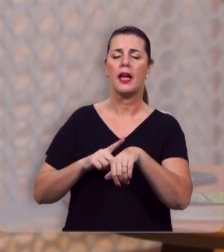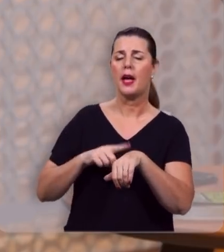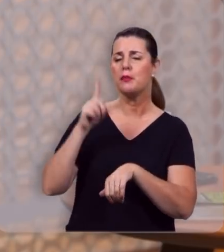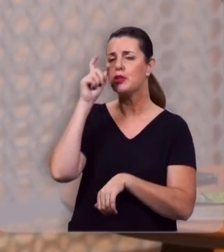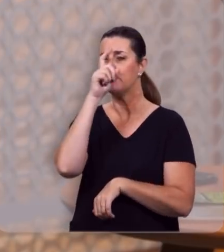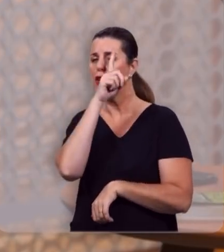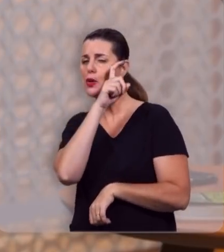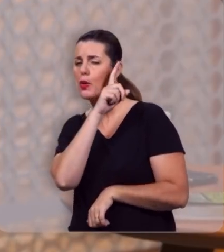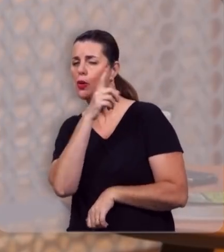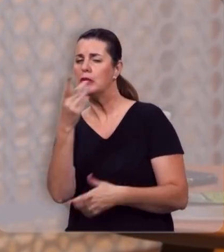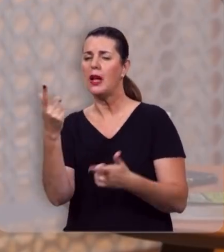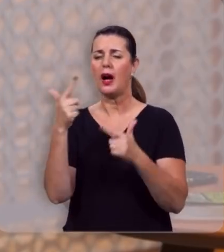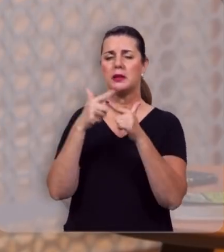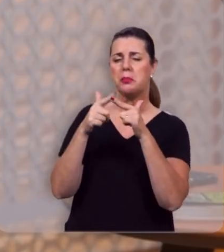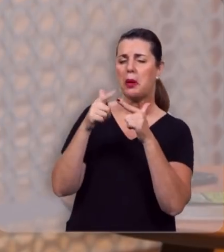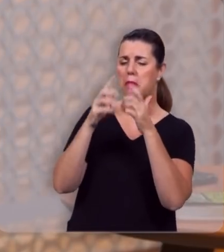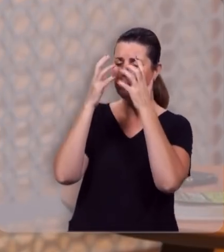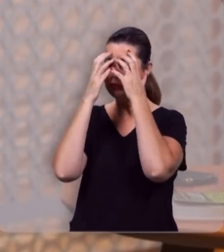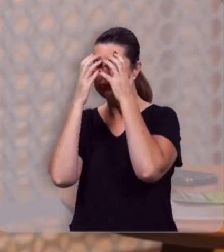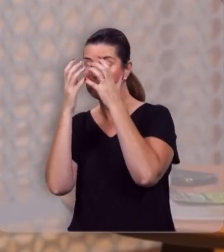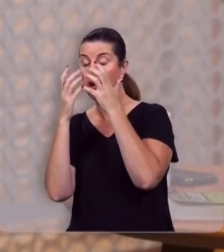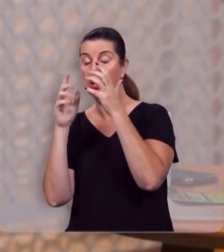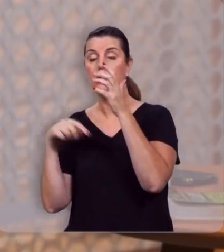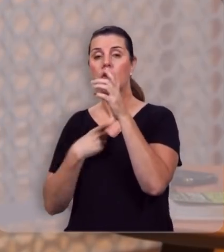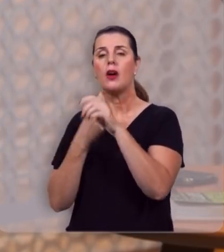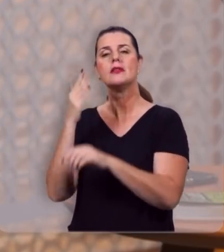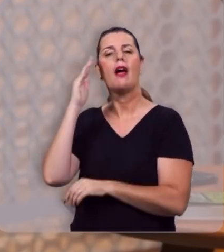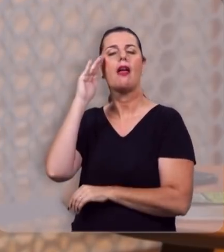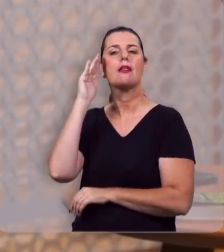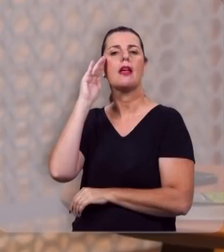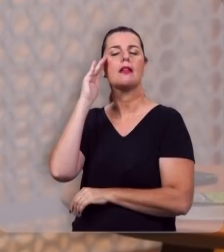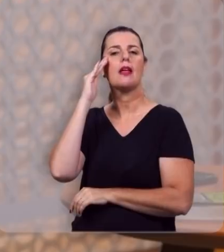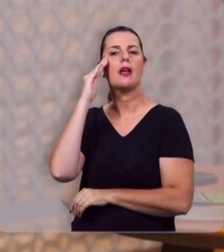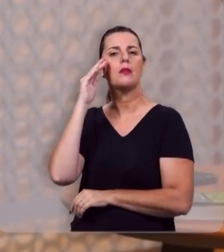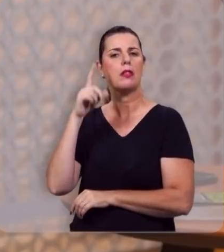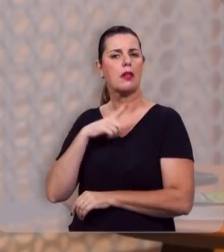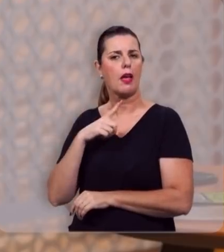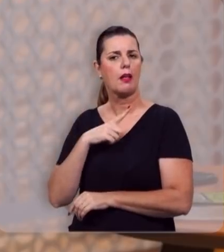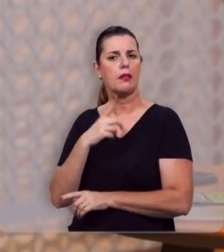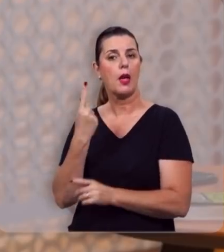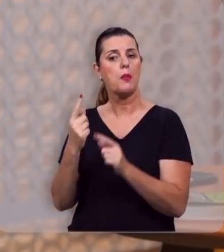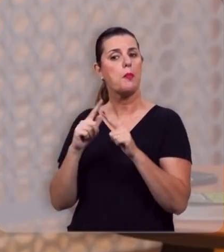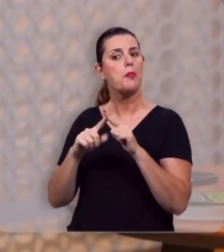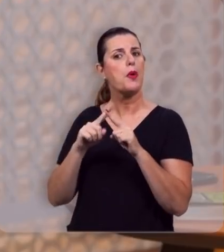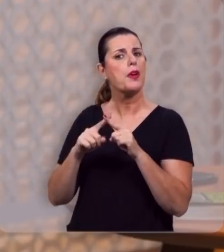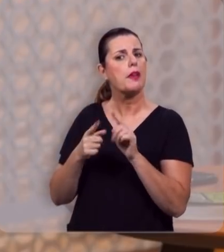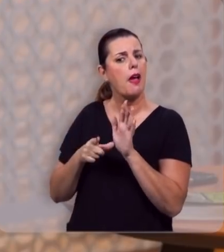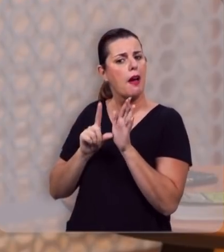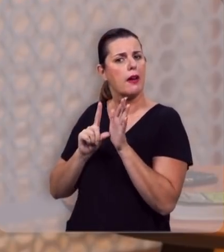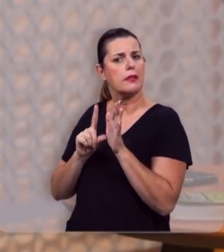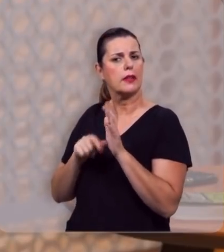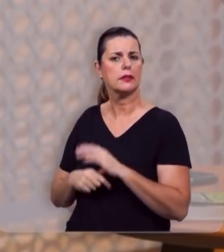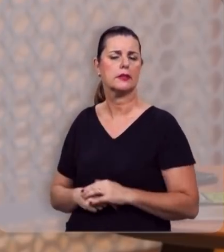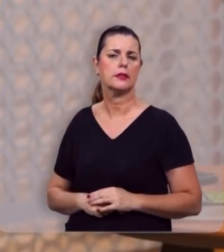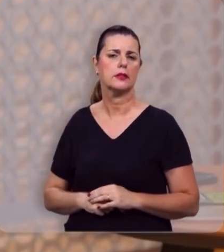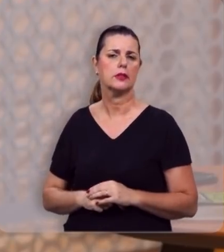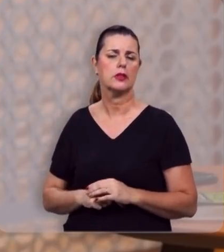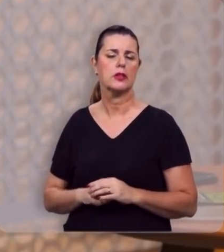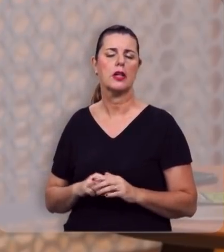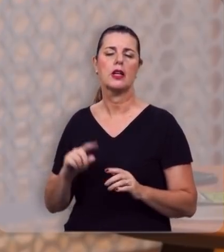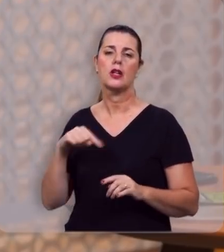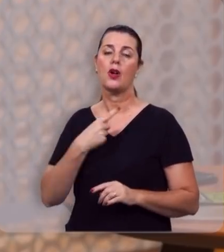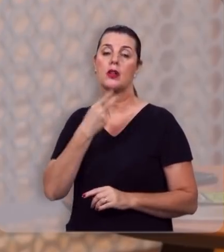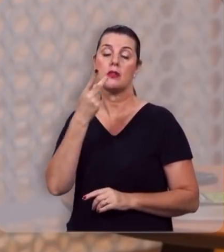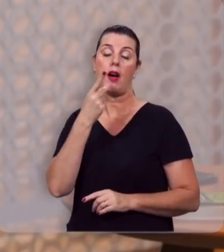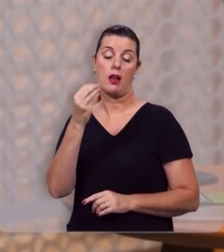problema, frustração, adversidade, nós entendemos que existe uma causa primária disso tudo, que é aquilo que